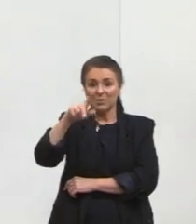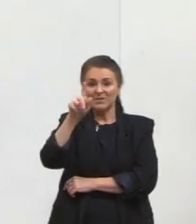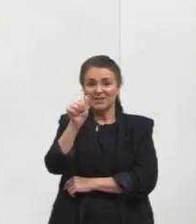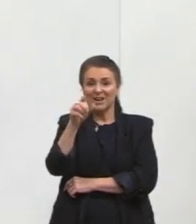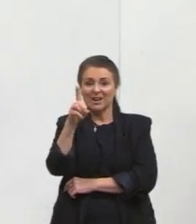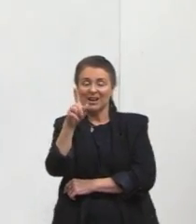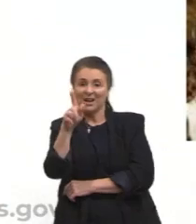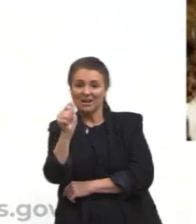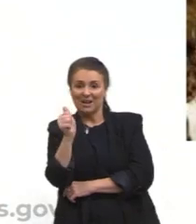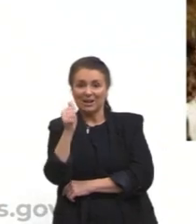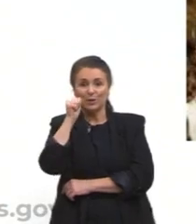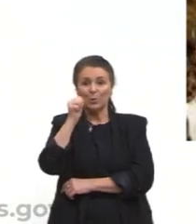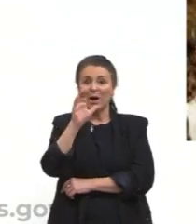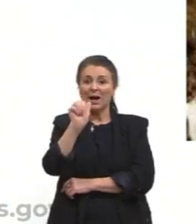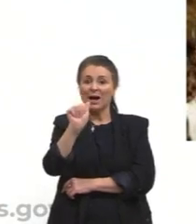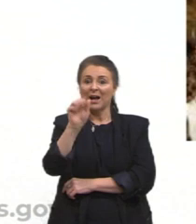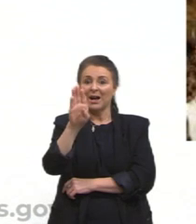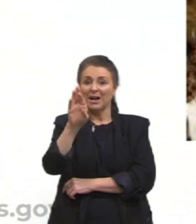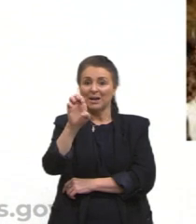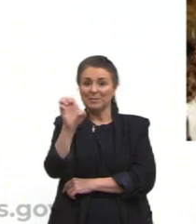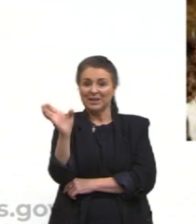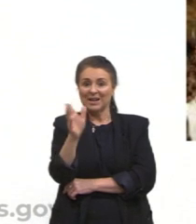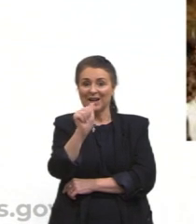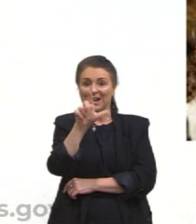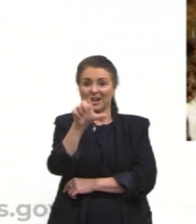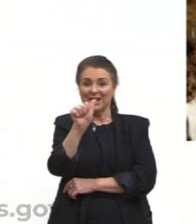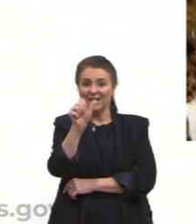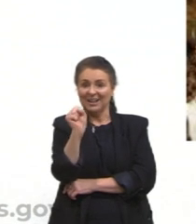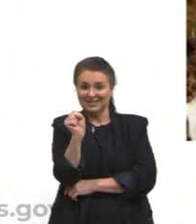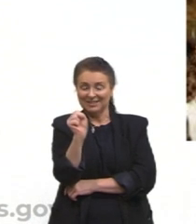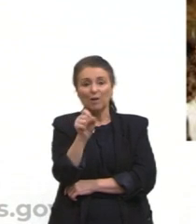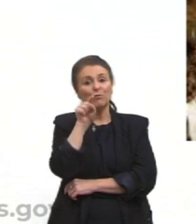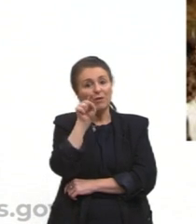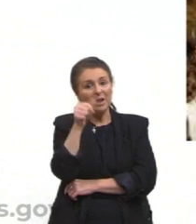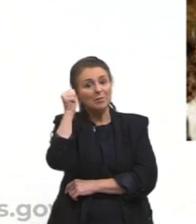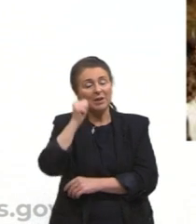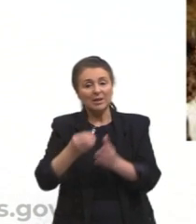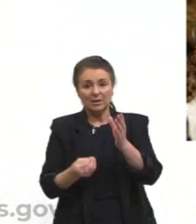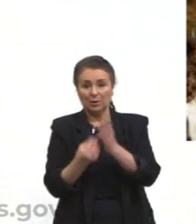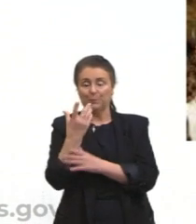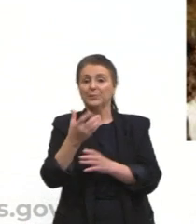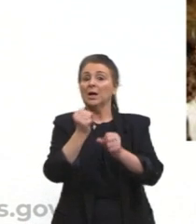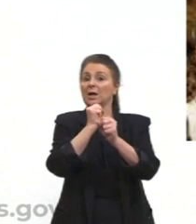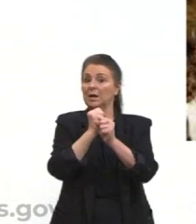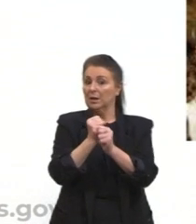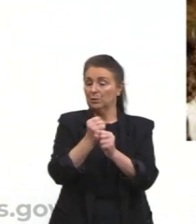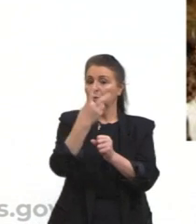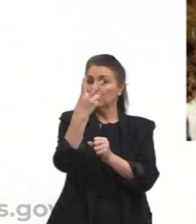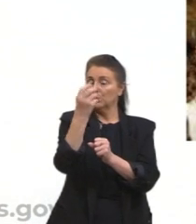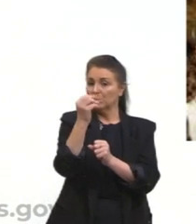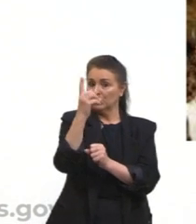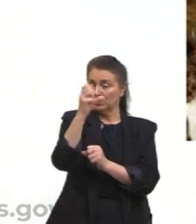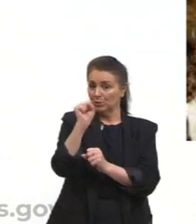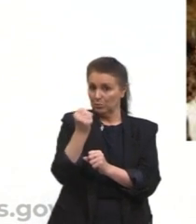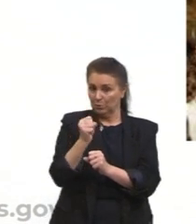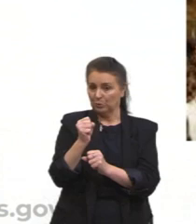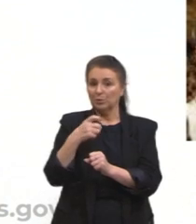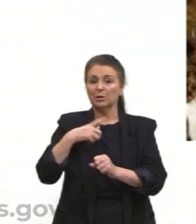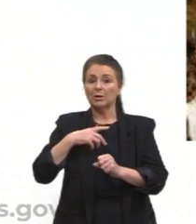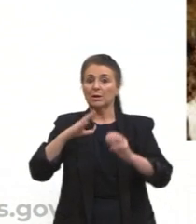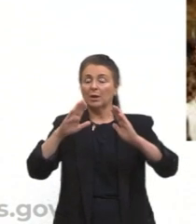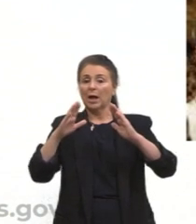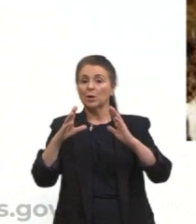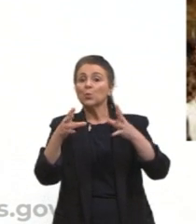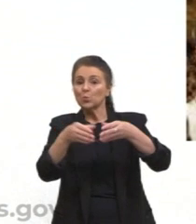vamos falar aqui sobre alguns samba enredos mais recente nós temos gente em 2018 a escola Paraíso do Tuiuti que vai